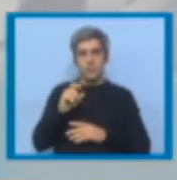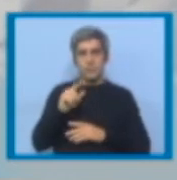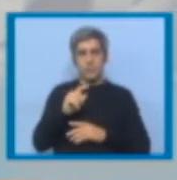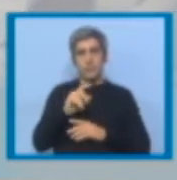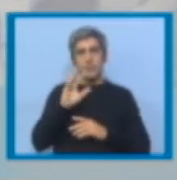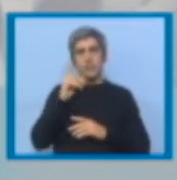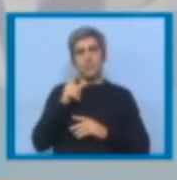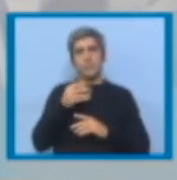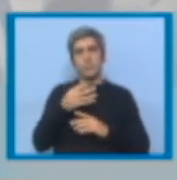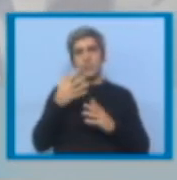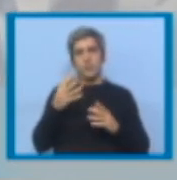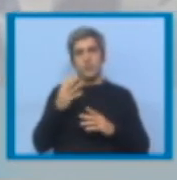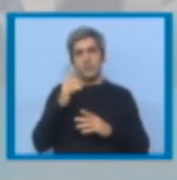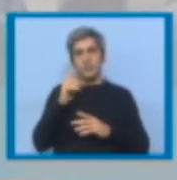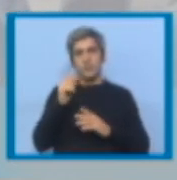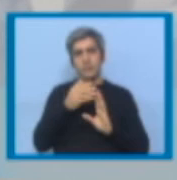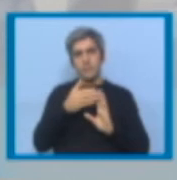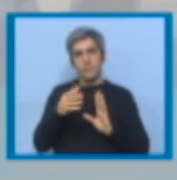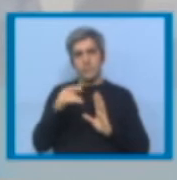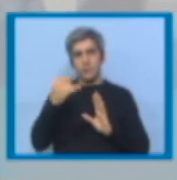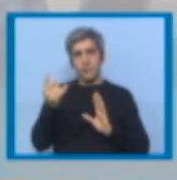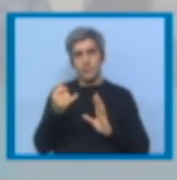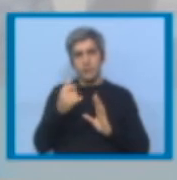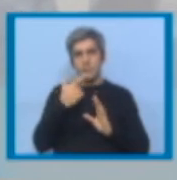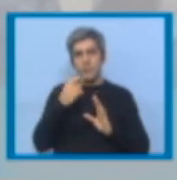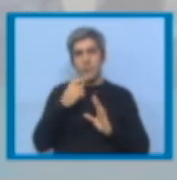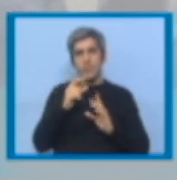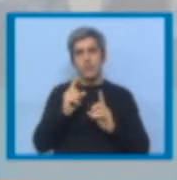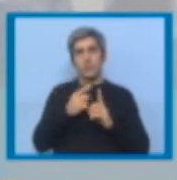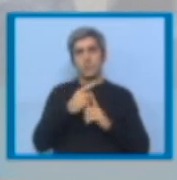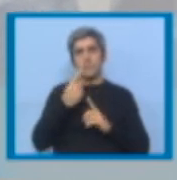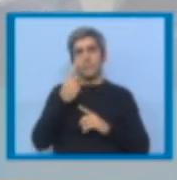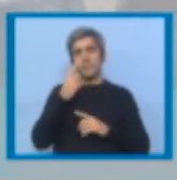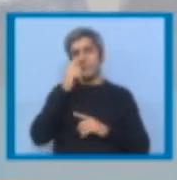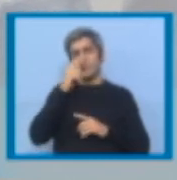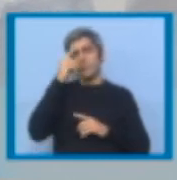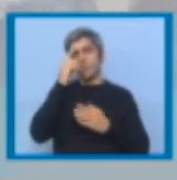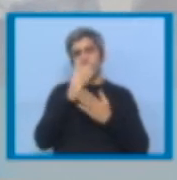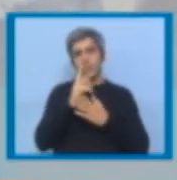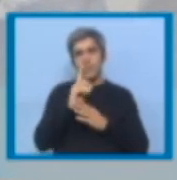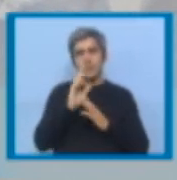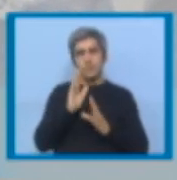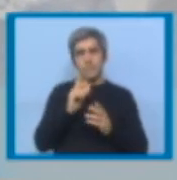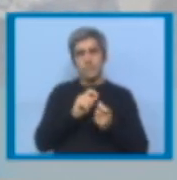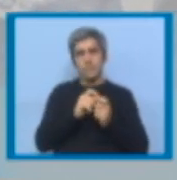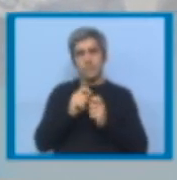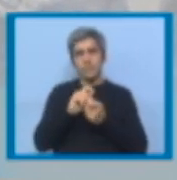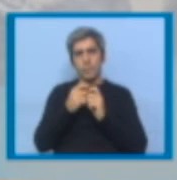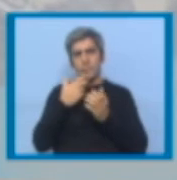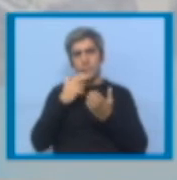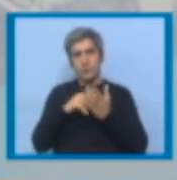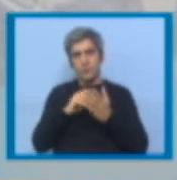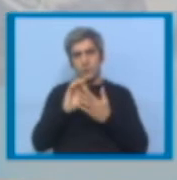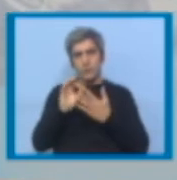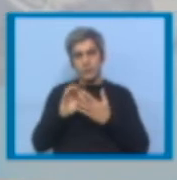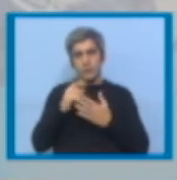Os acontecimentos de Pedrógão que 6 meses depois não se podem resumir a uma memória, mas se têm de traduzir em mudanças concretas para